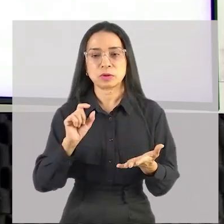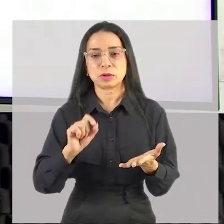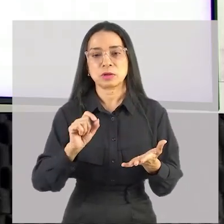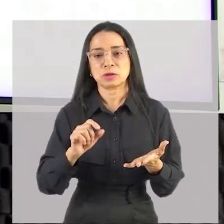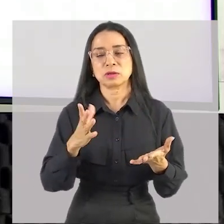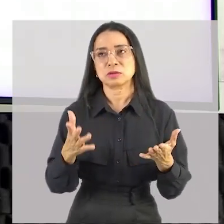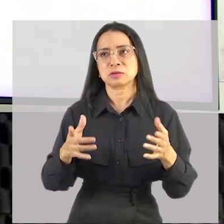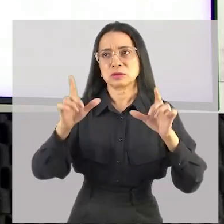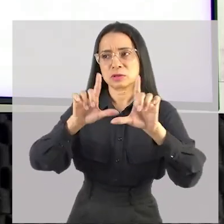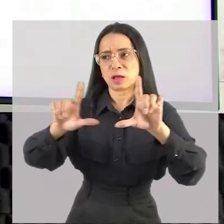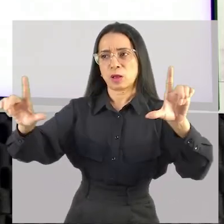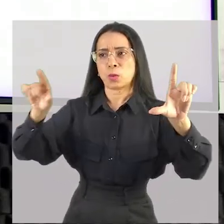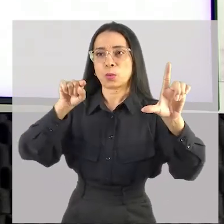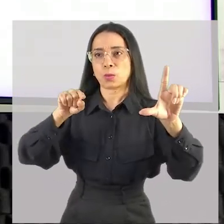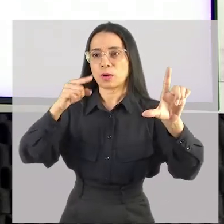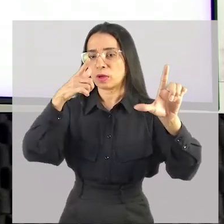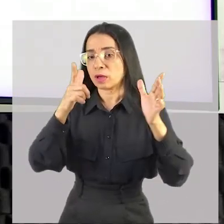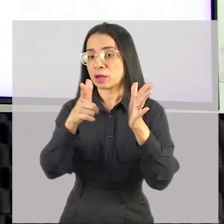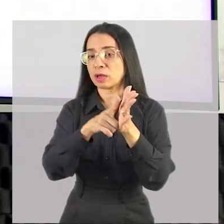está lá no cartaz?